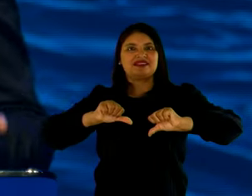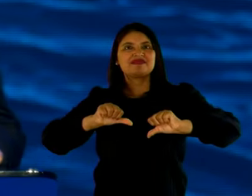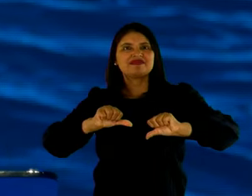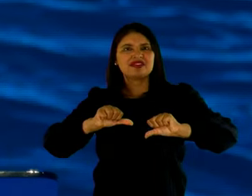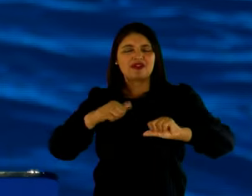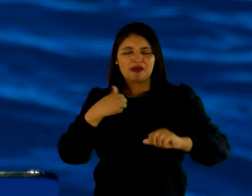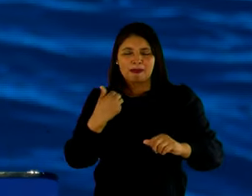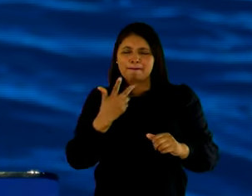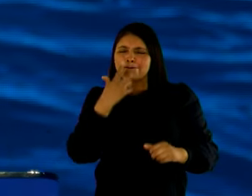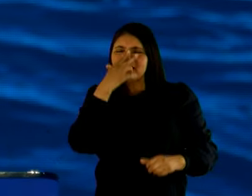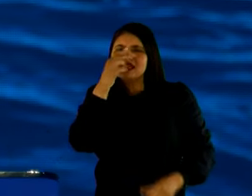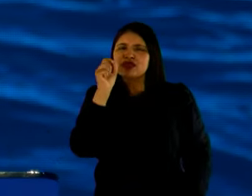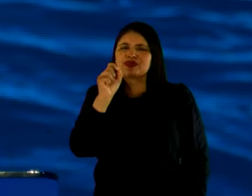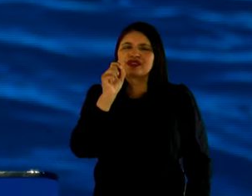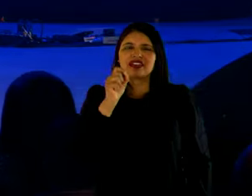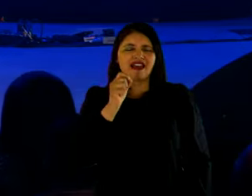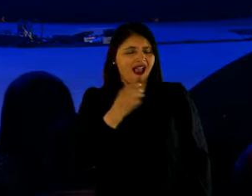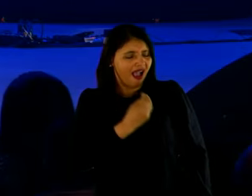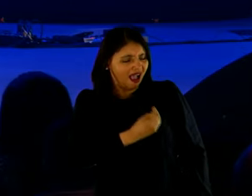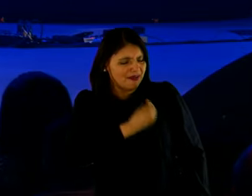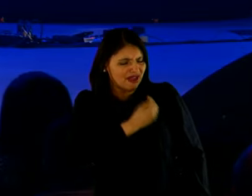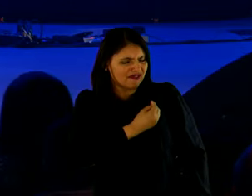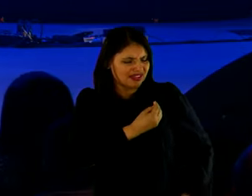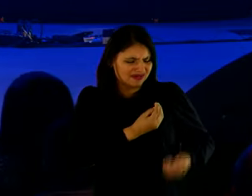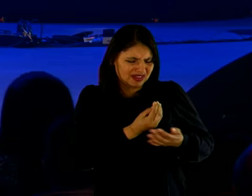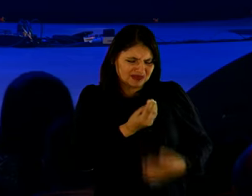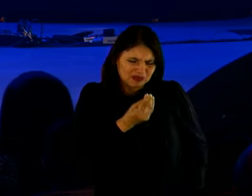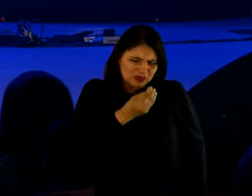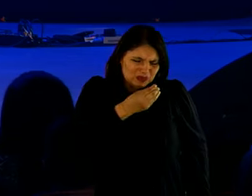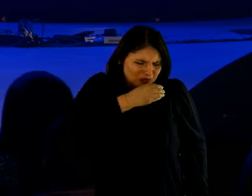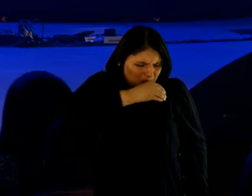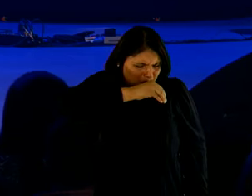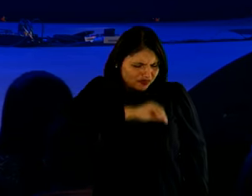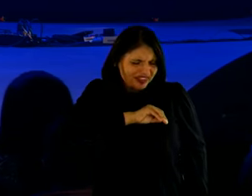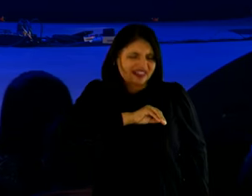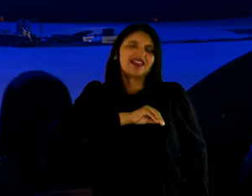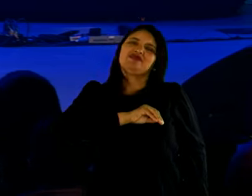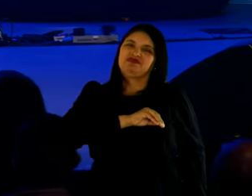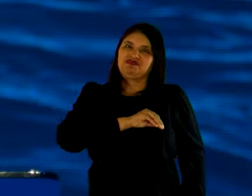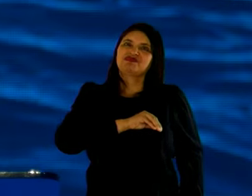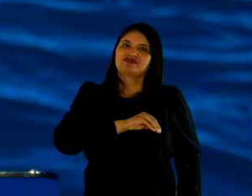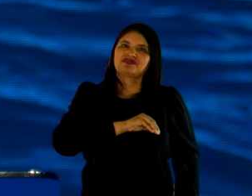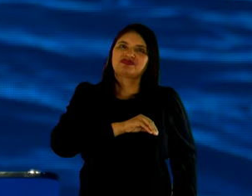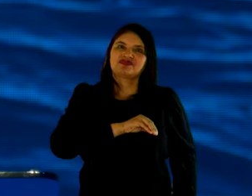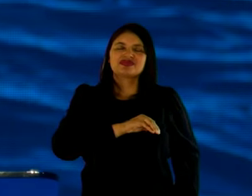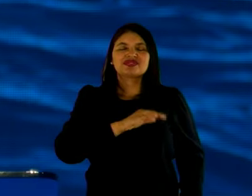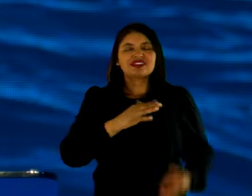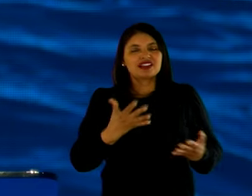o que é certo, faça o que é certo. Tô quase finalizando.